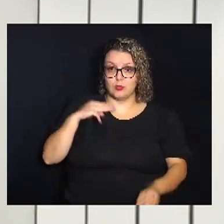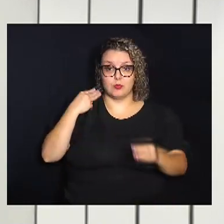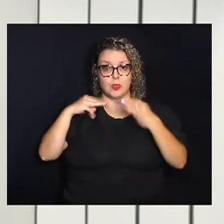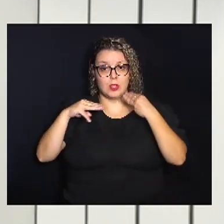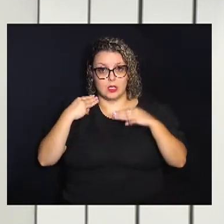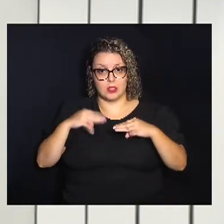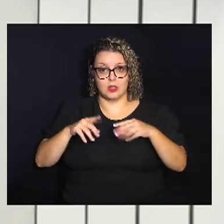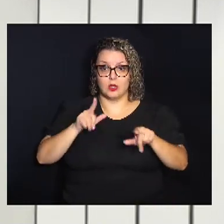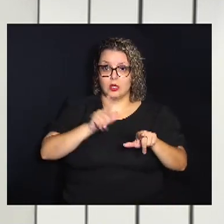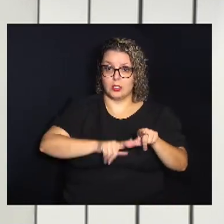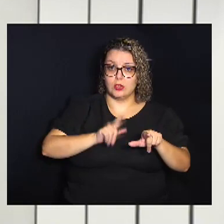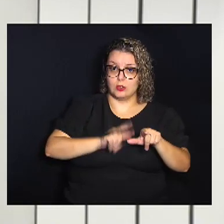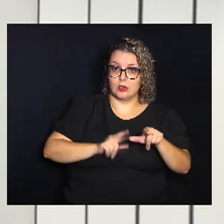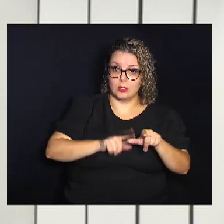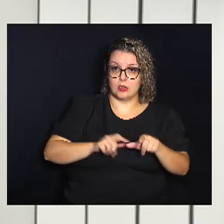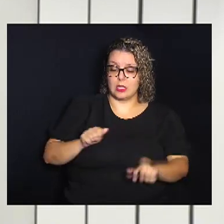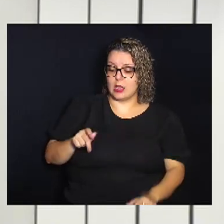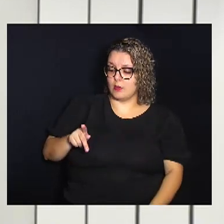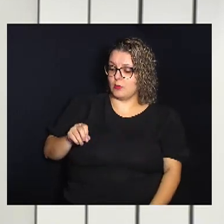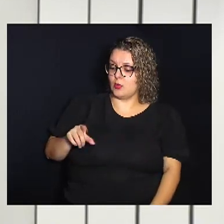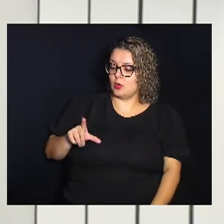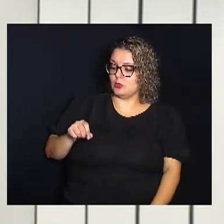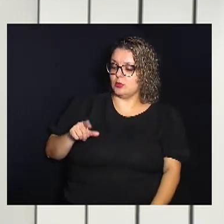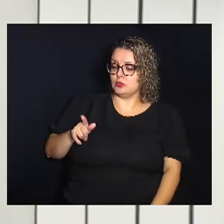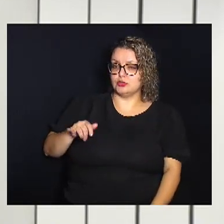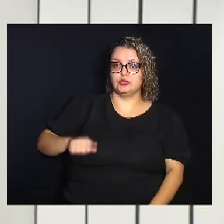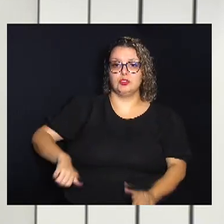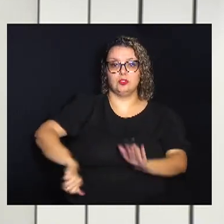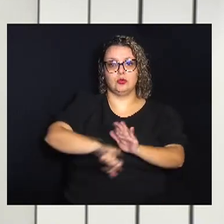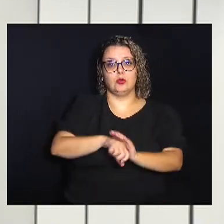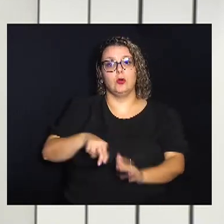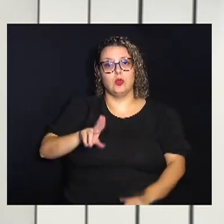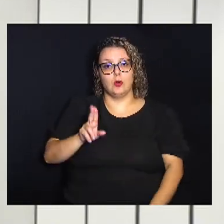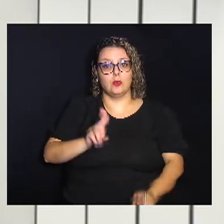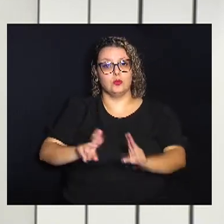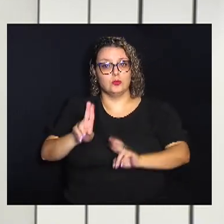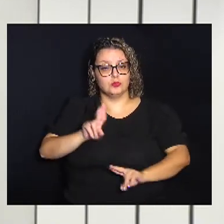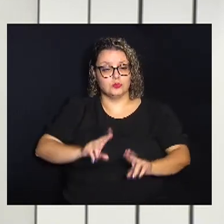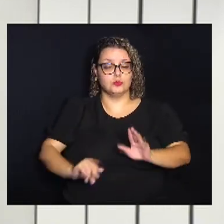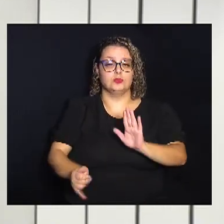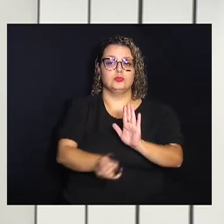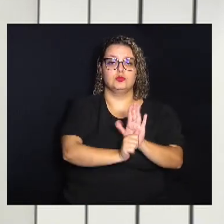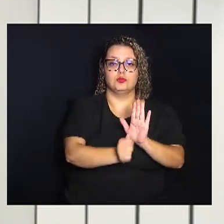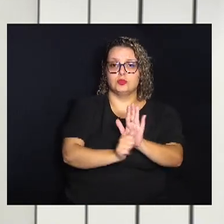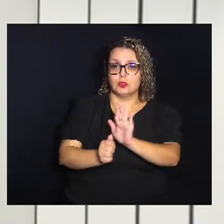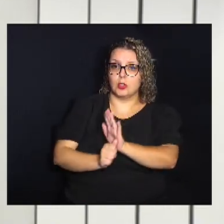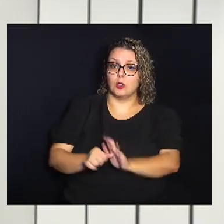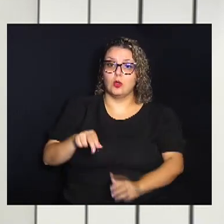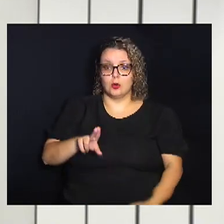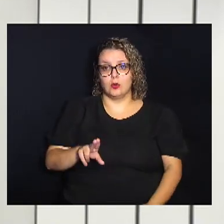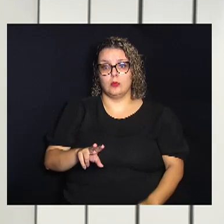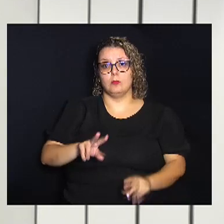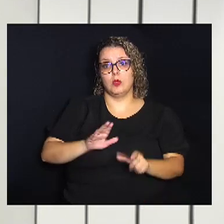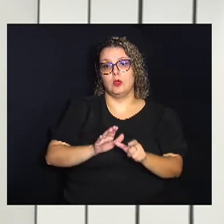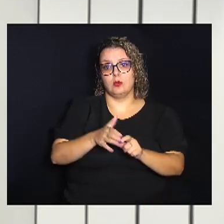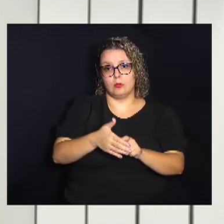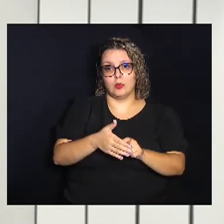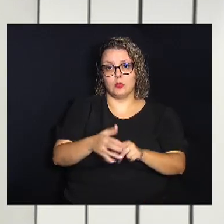com letras que façam apologia ao crime ou ao uso de drogas, ou ainda que contenham